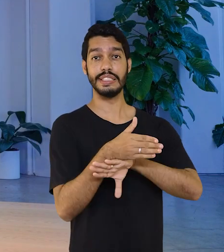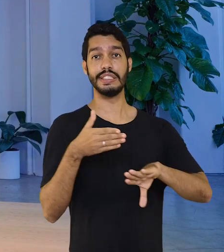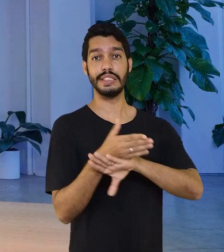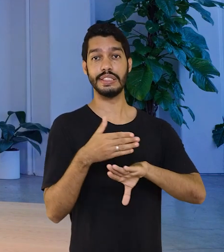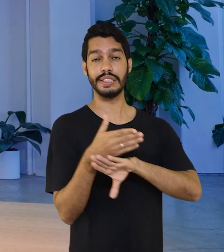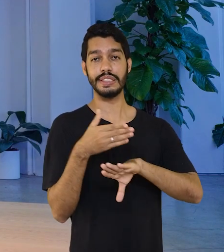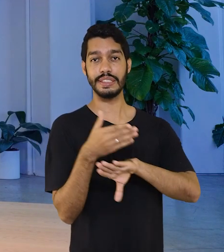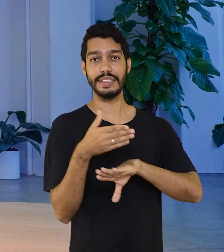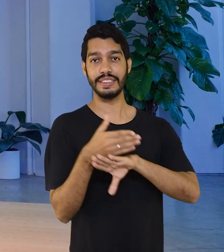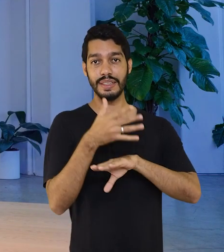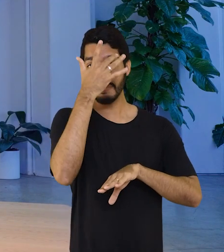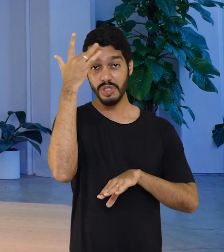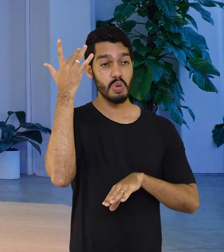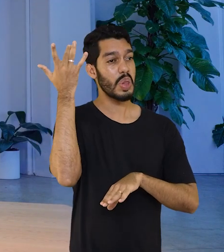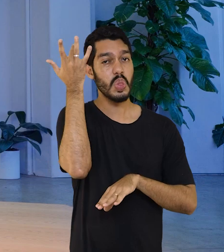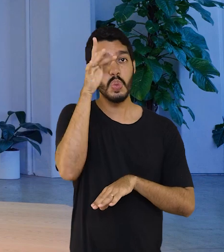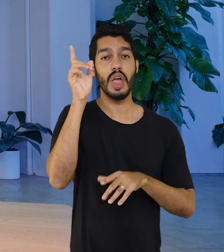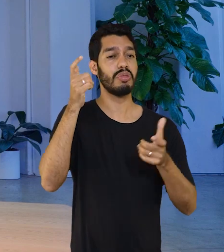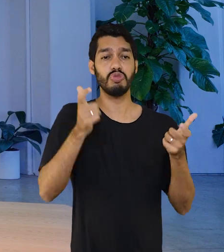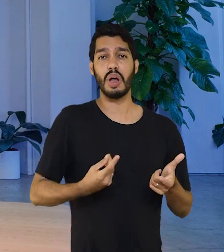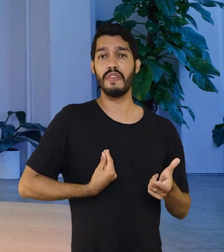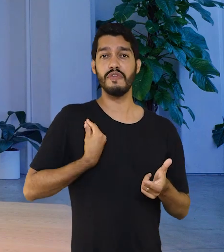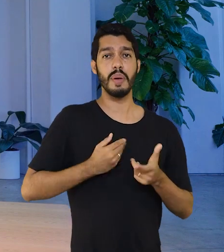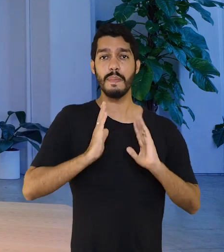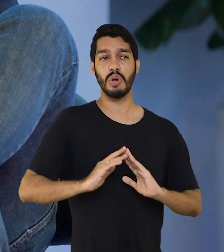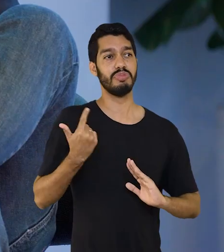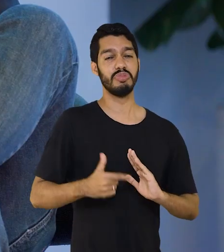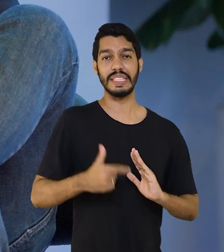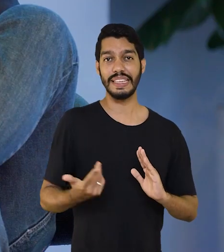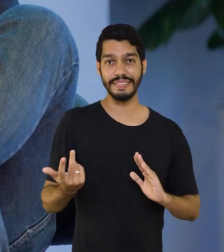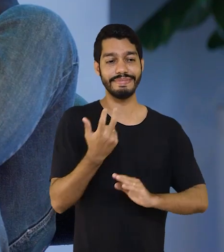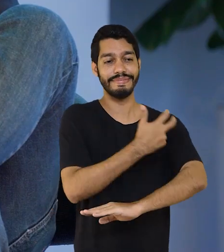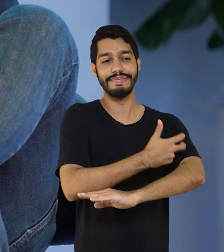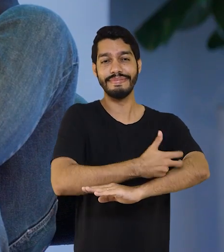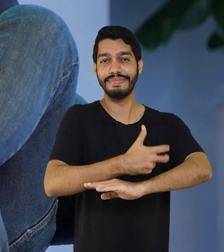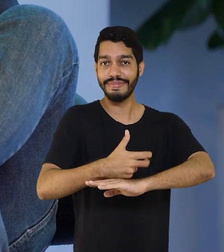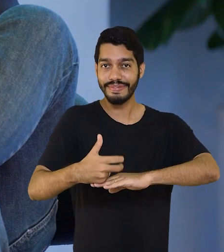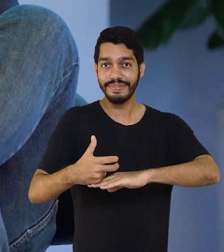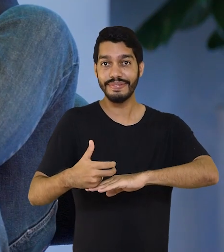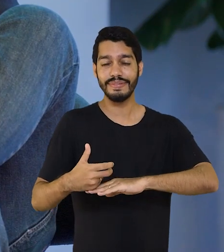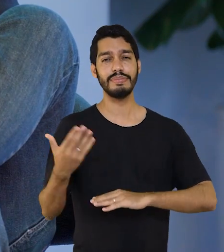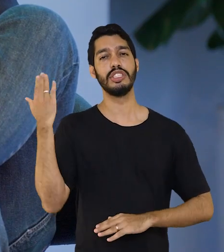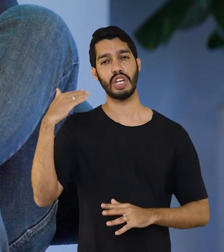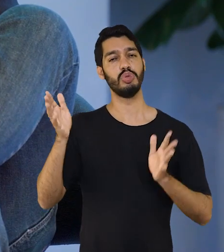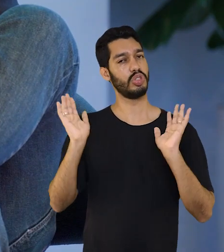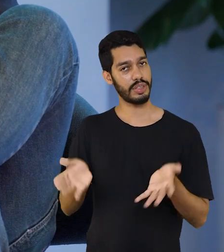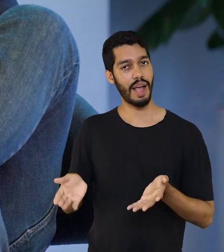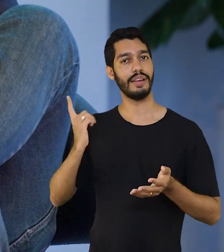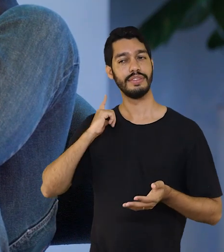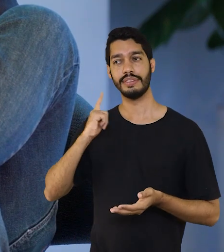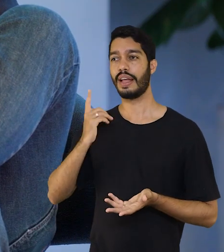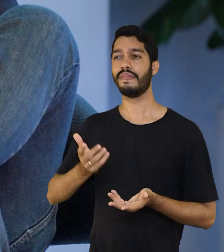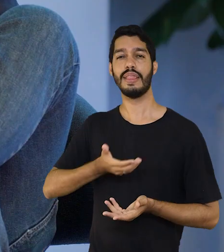por homeless, por pessoas que não tinham onde morar. E naquele momento, claro que já existia a celebração